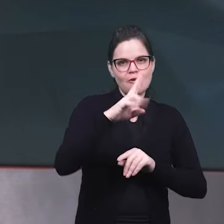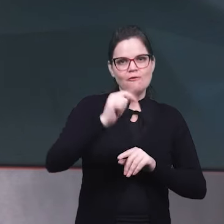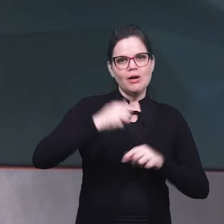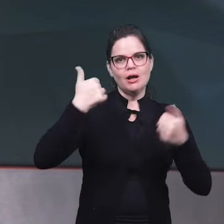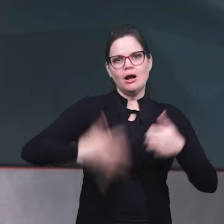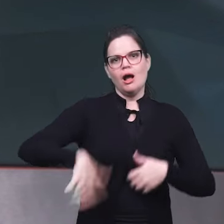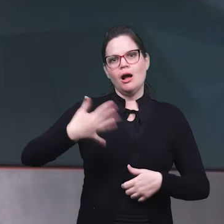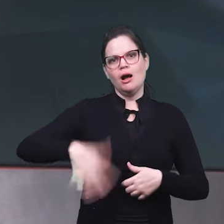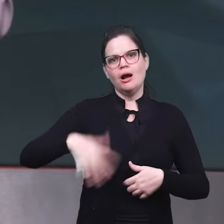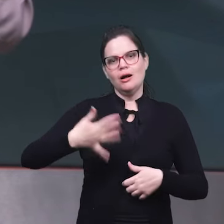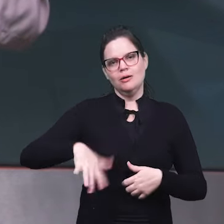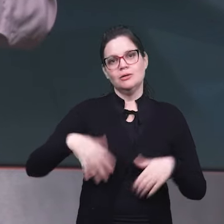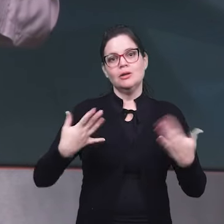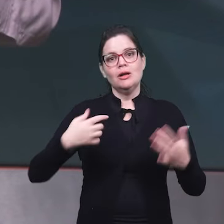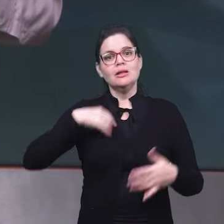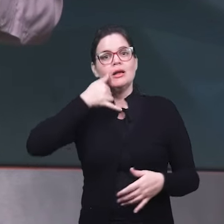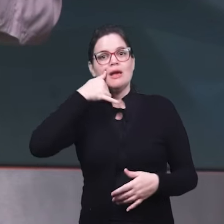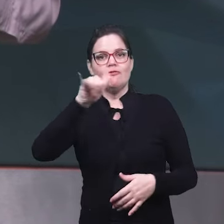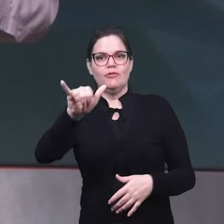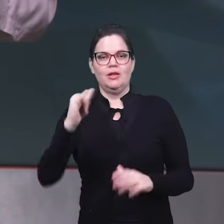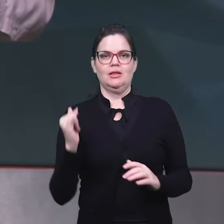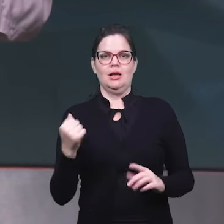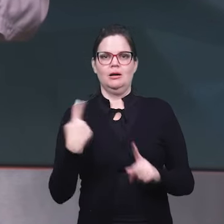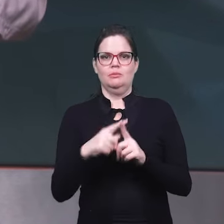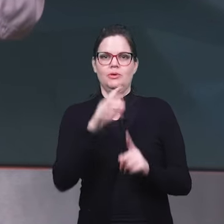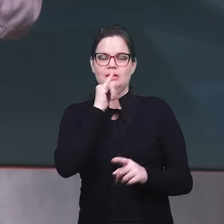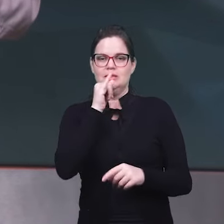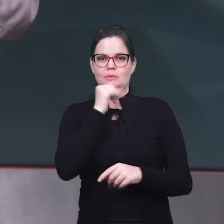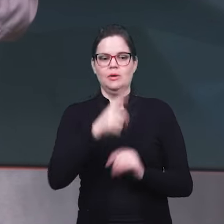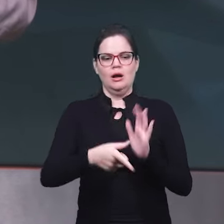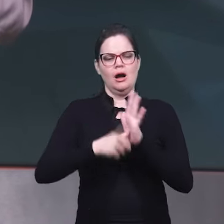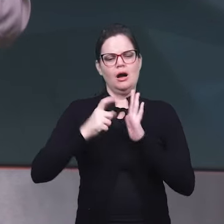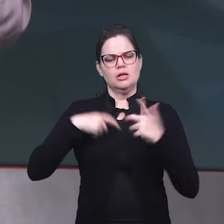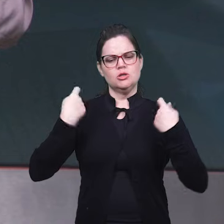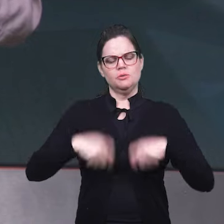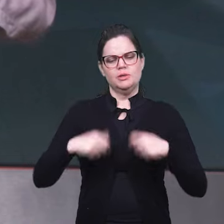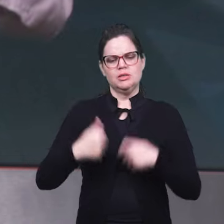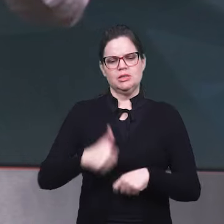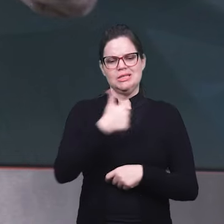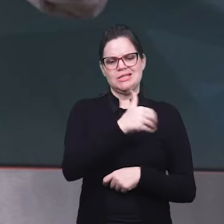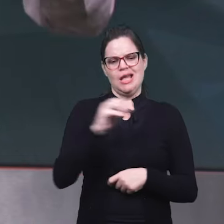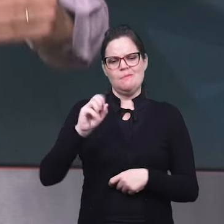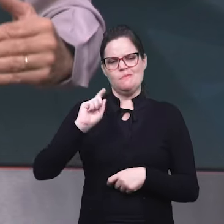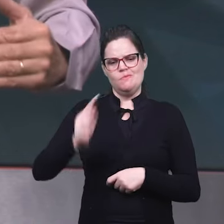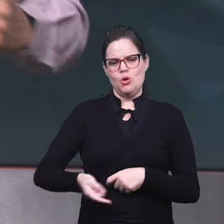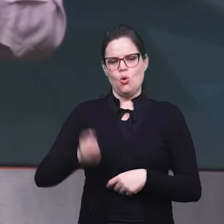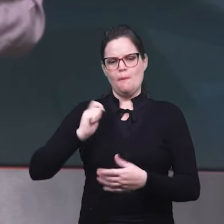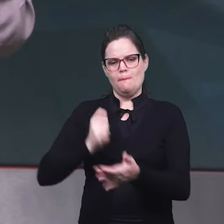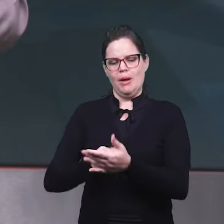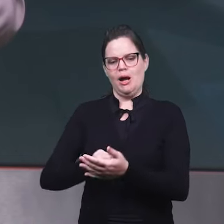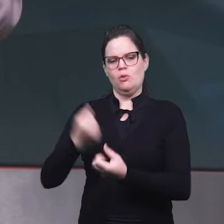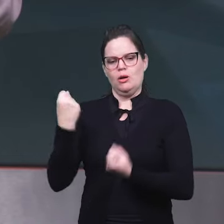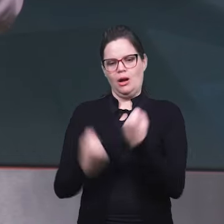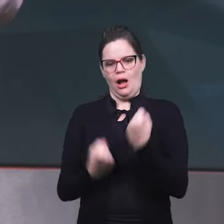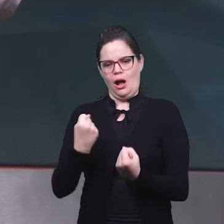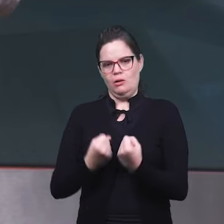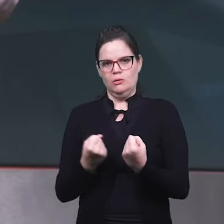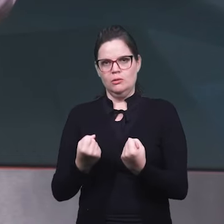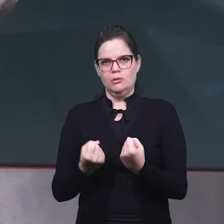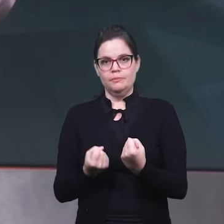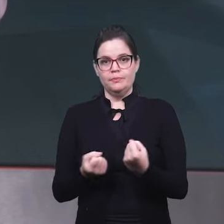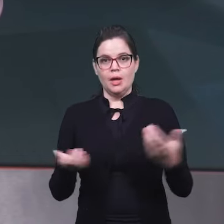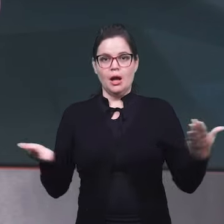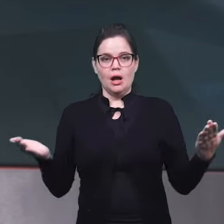para evitar a desvalorização da moeda. Eu precisava de 100 mil para comprar o carro, agora eu preciso